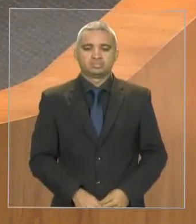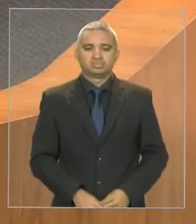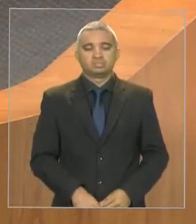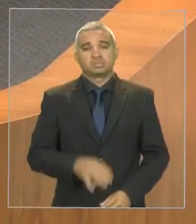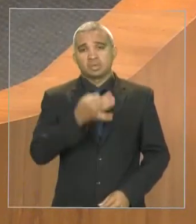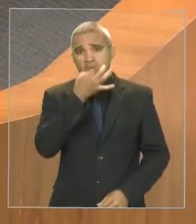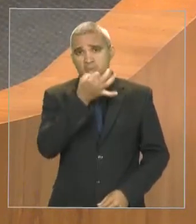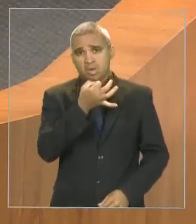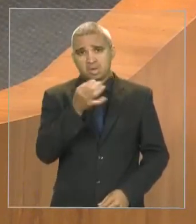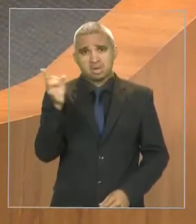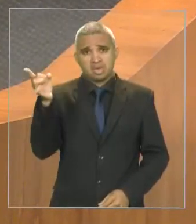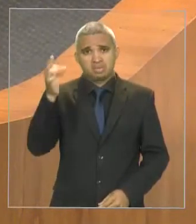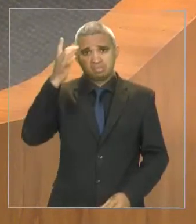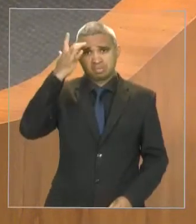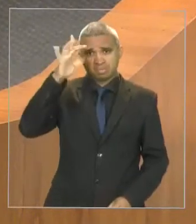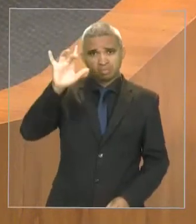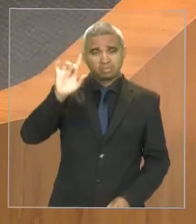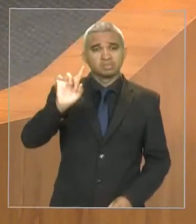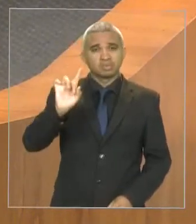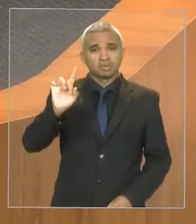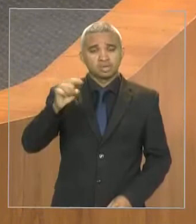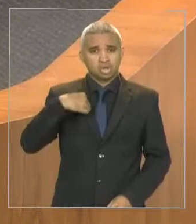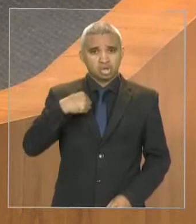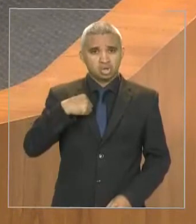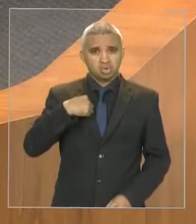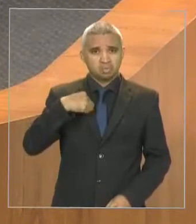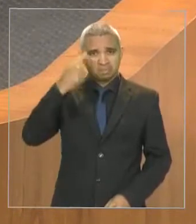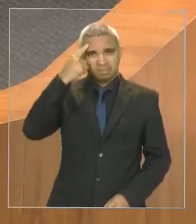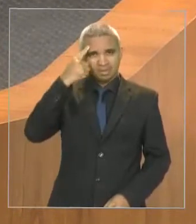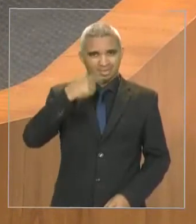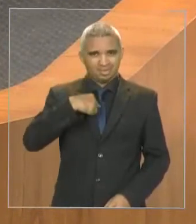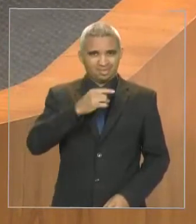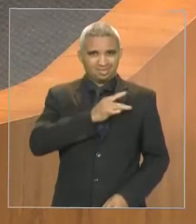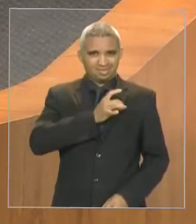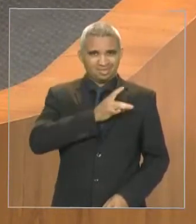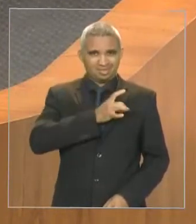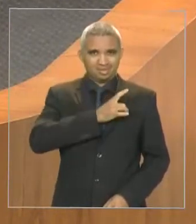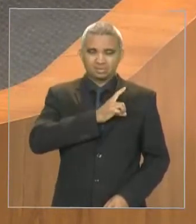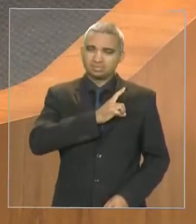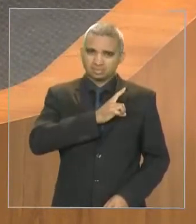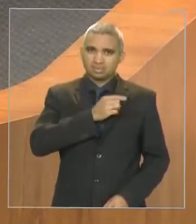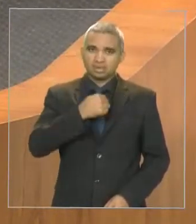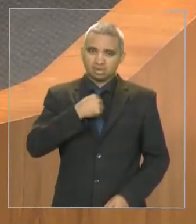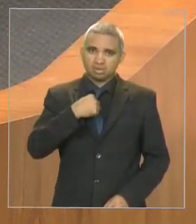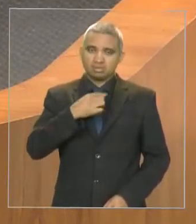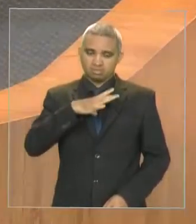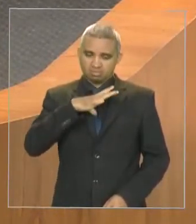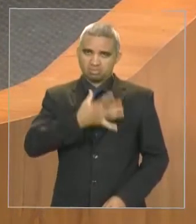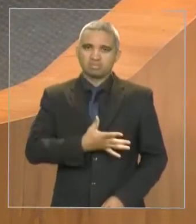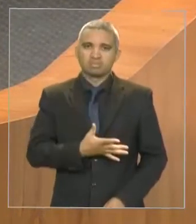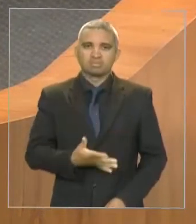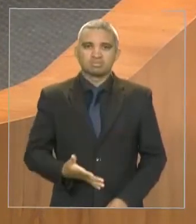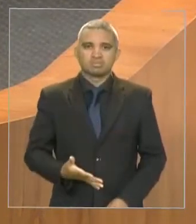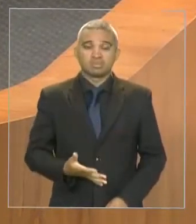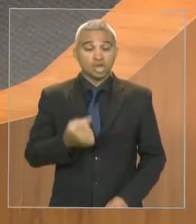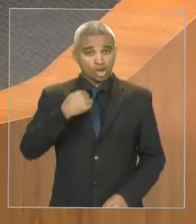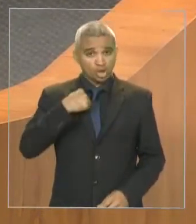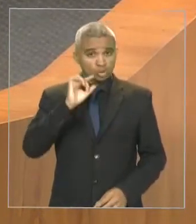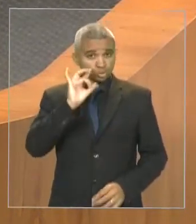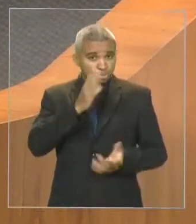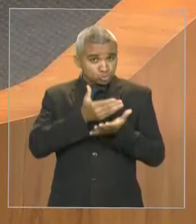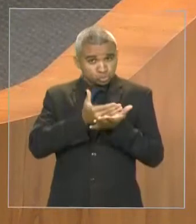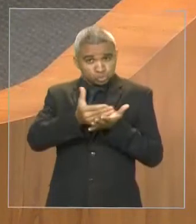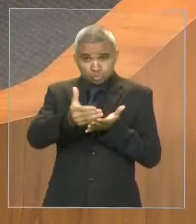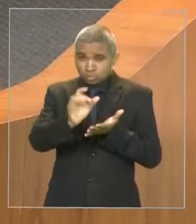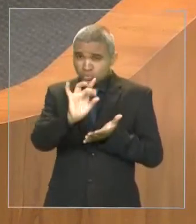acreditassem que o deputado Wellington é destemido, e o deputado Wellington está só iniciando. E olha que eu falei aqui